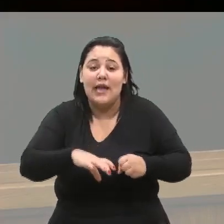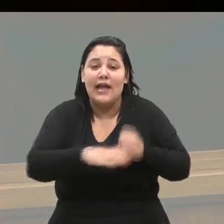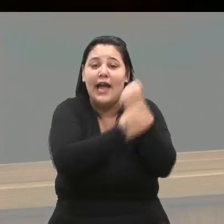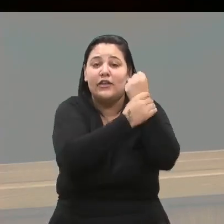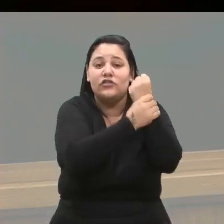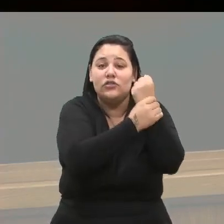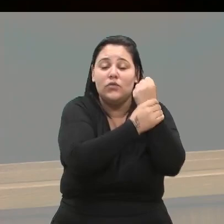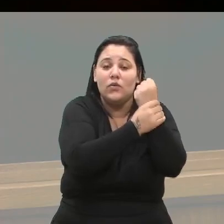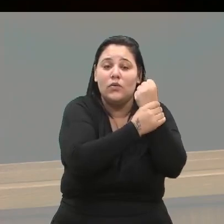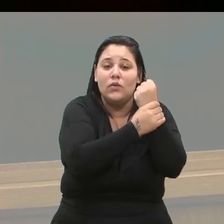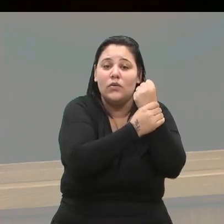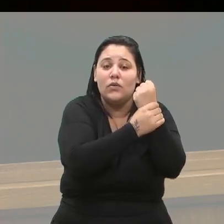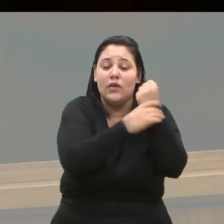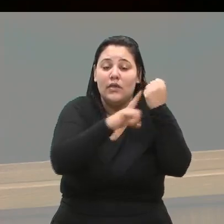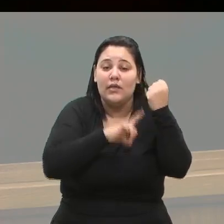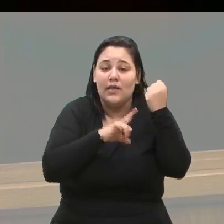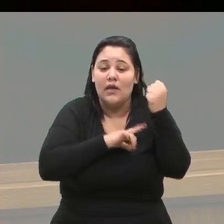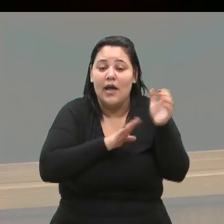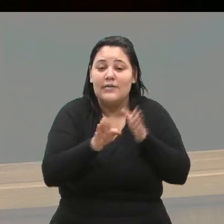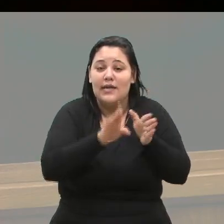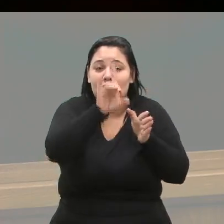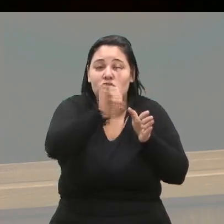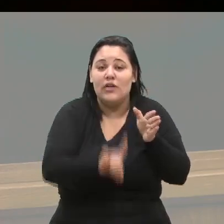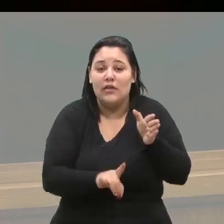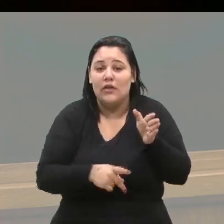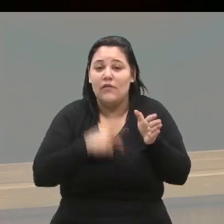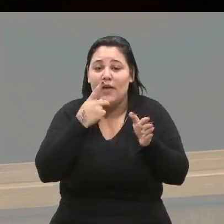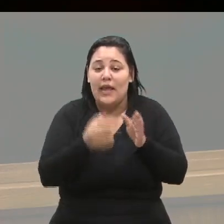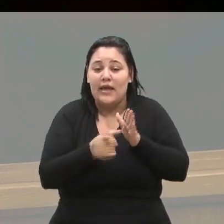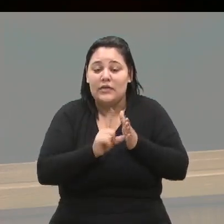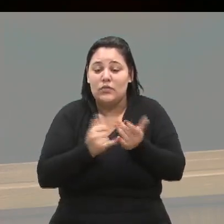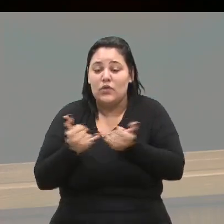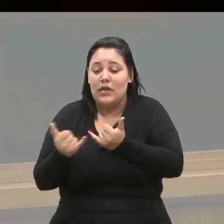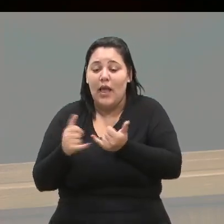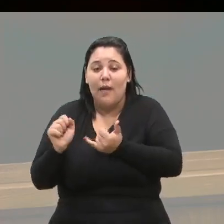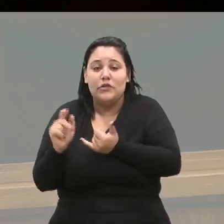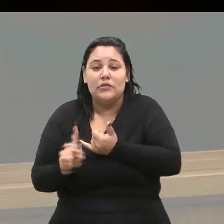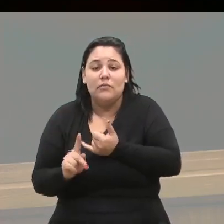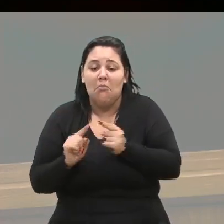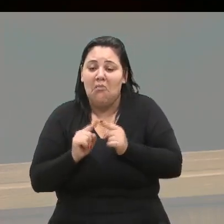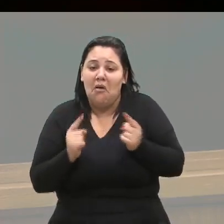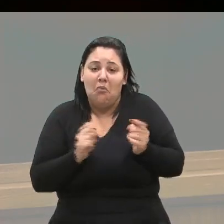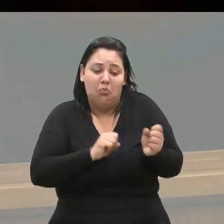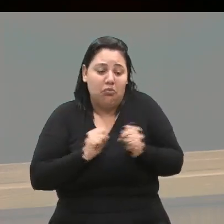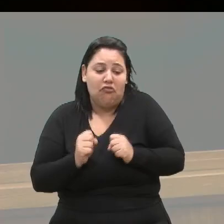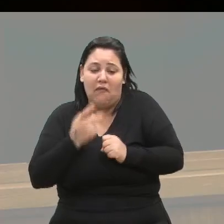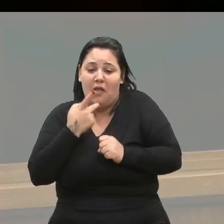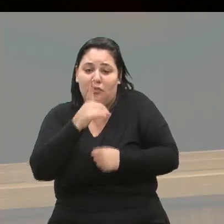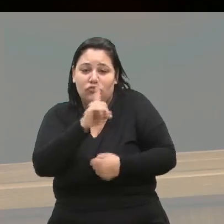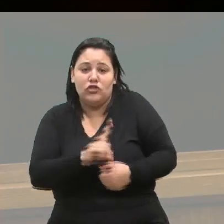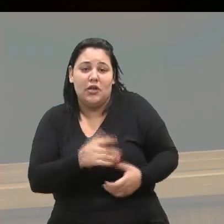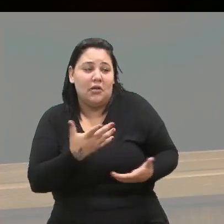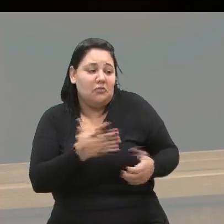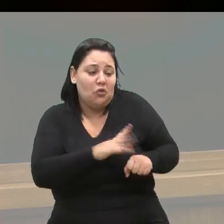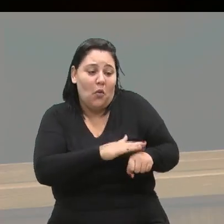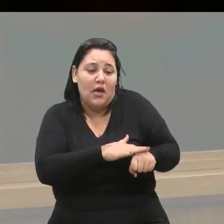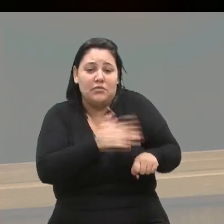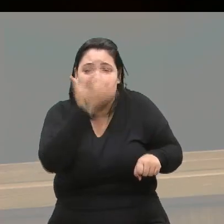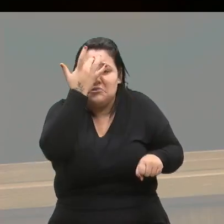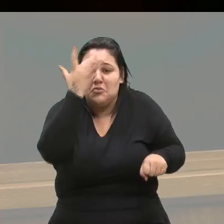ampliando direitos. Eu falei antes da aposentadoria, mas eu poderia dizer de um direito de doença,